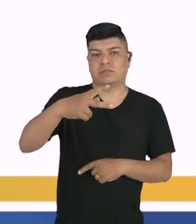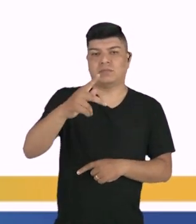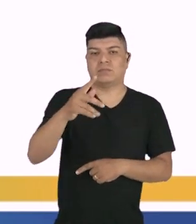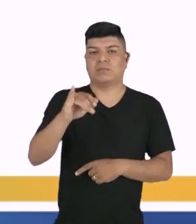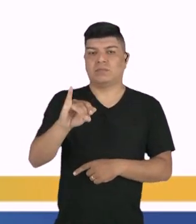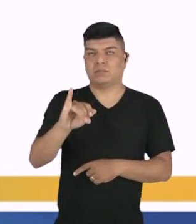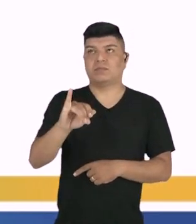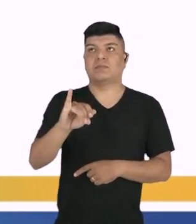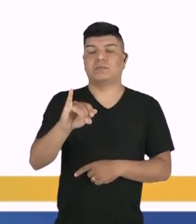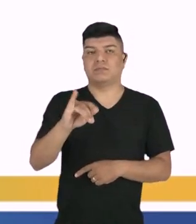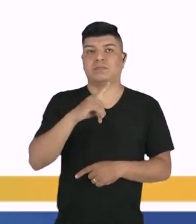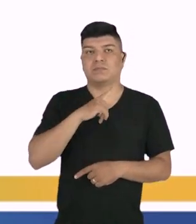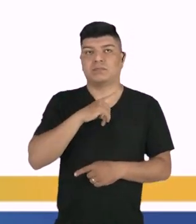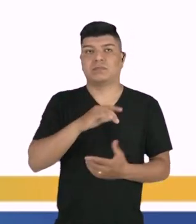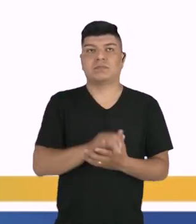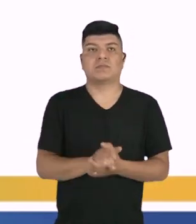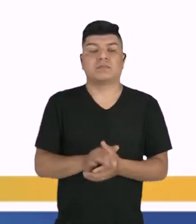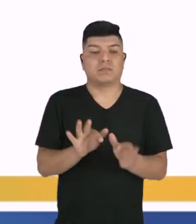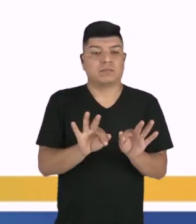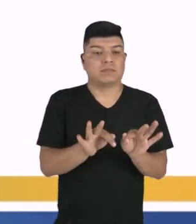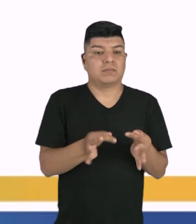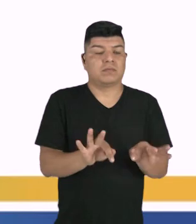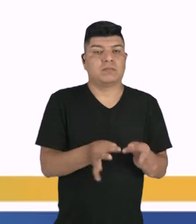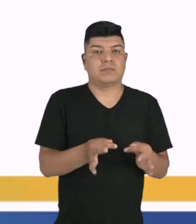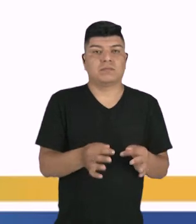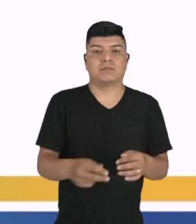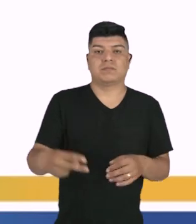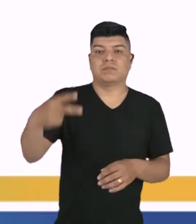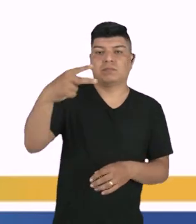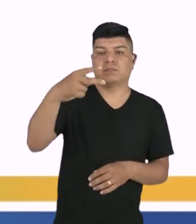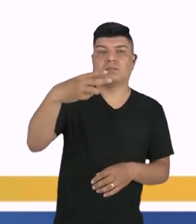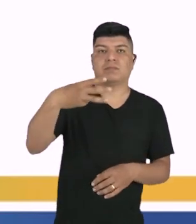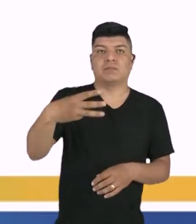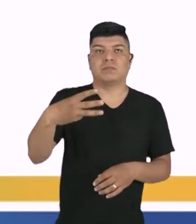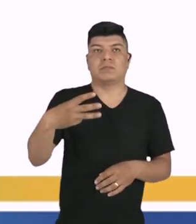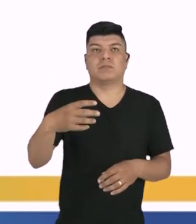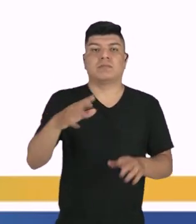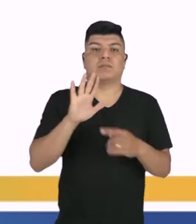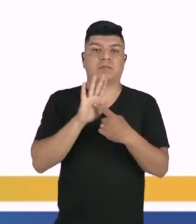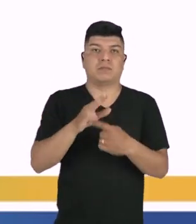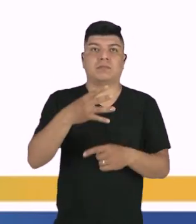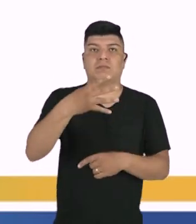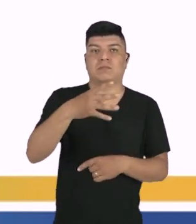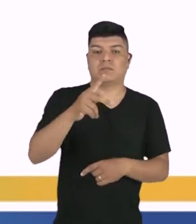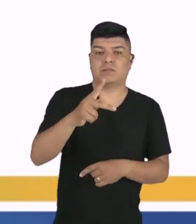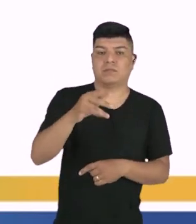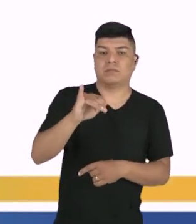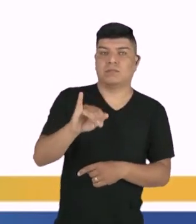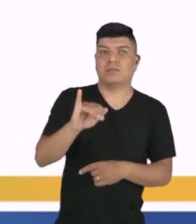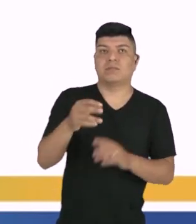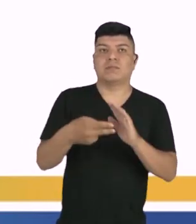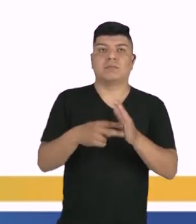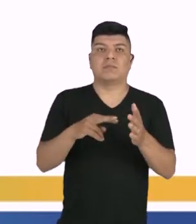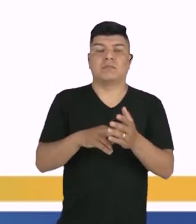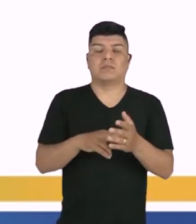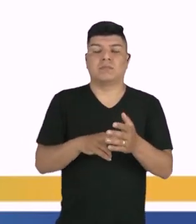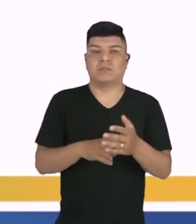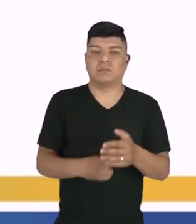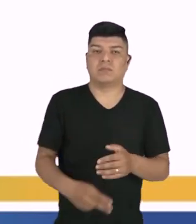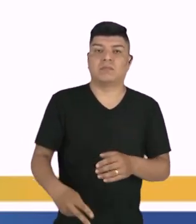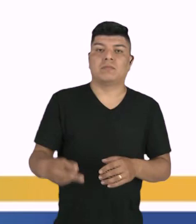completa tem 2π. Simplificando 12 por 3, ó, apareceu 4π. 4π significa 2